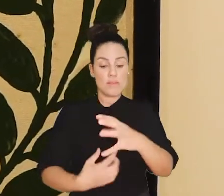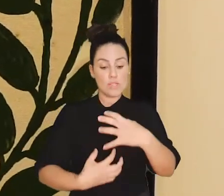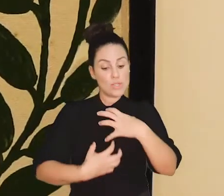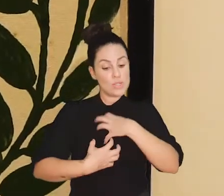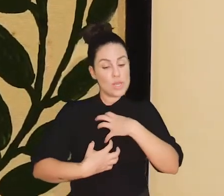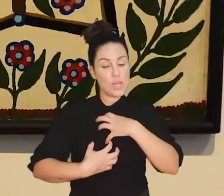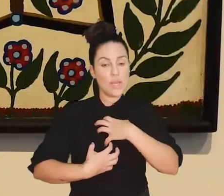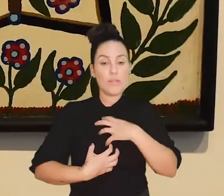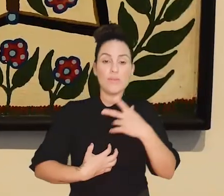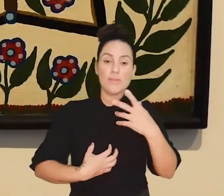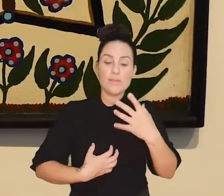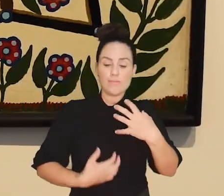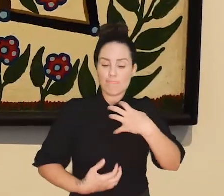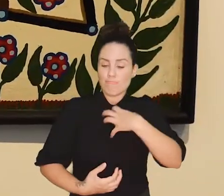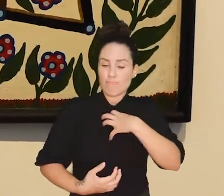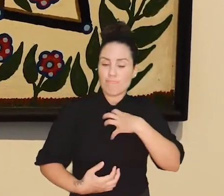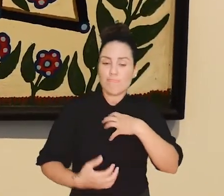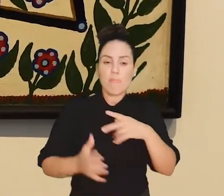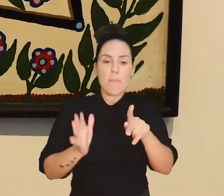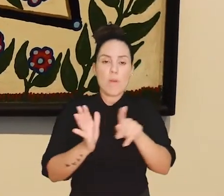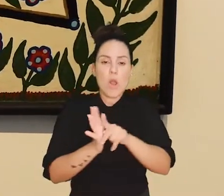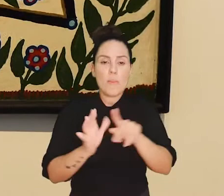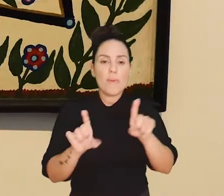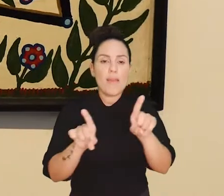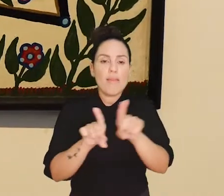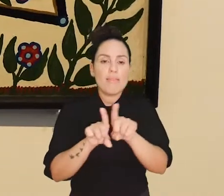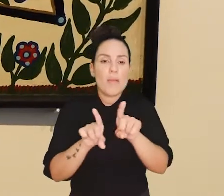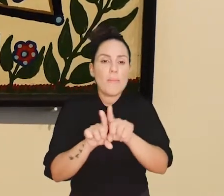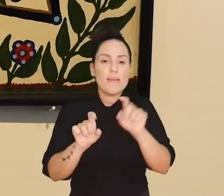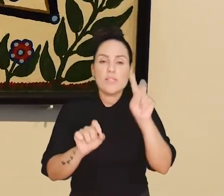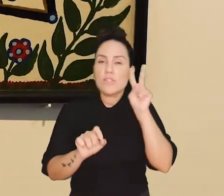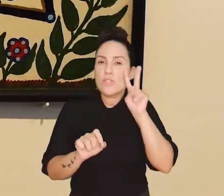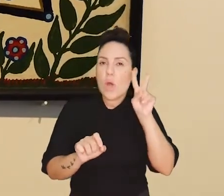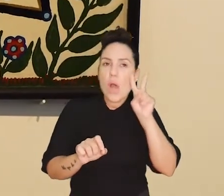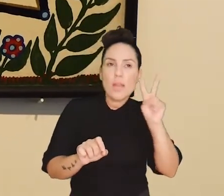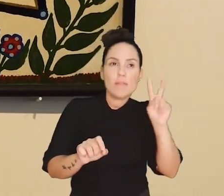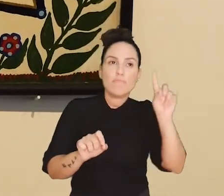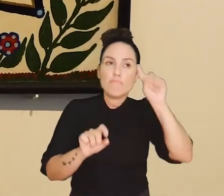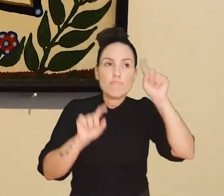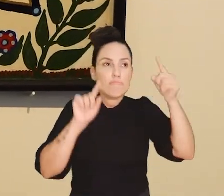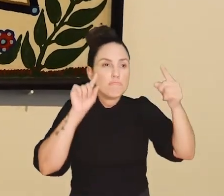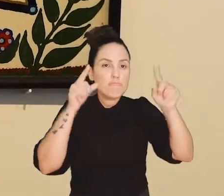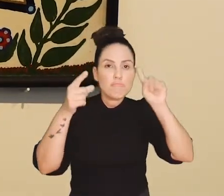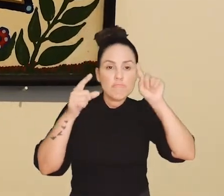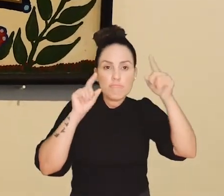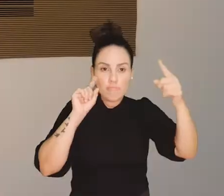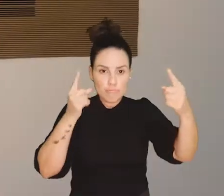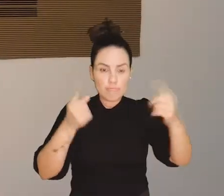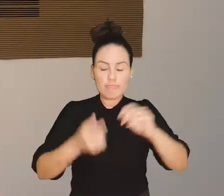totalmente permeada de humanidade, de afeto e de mitologias.